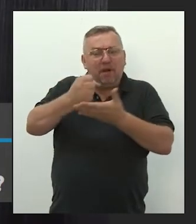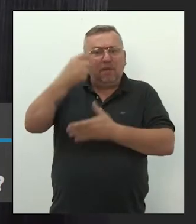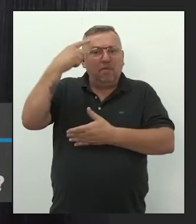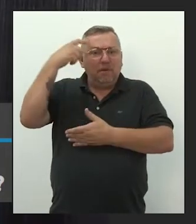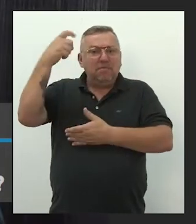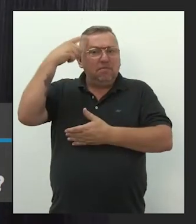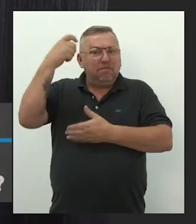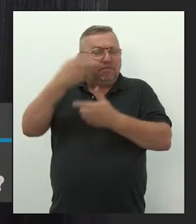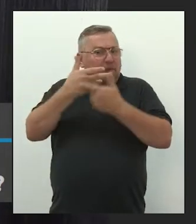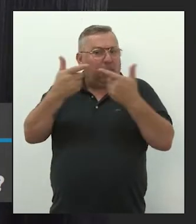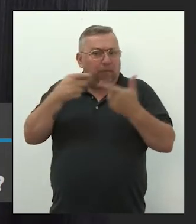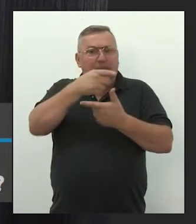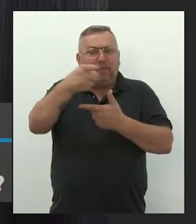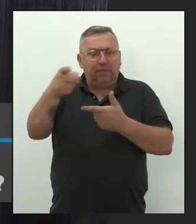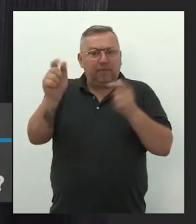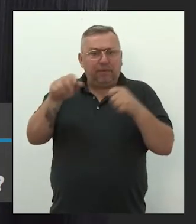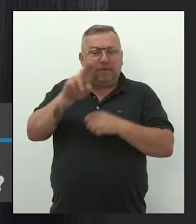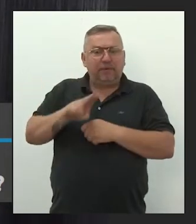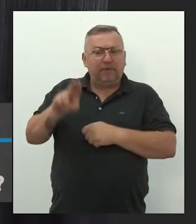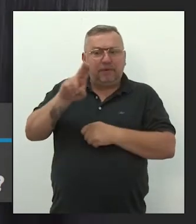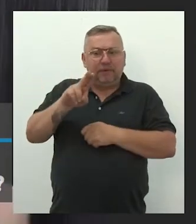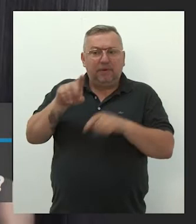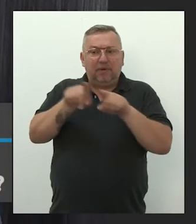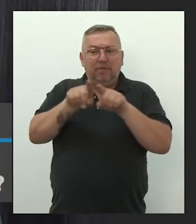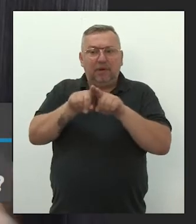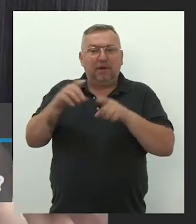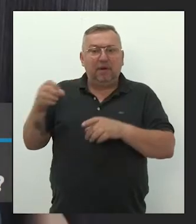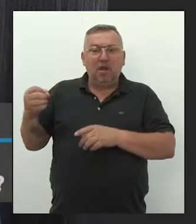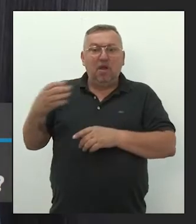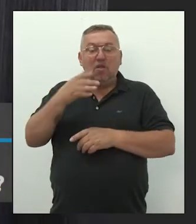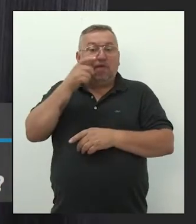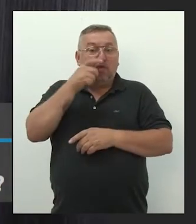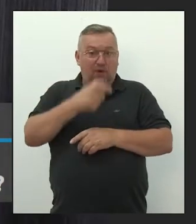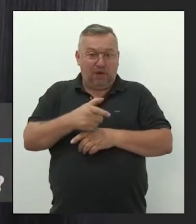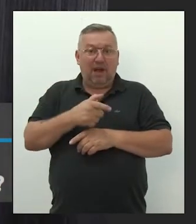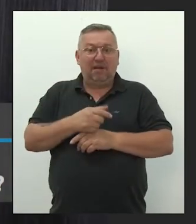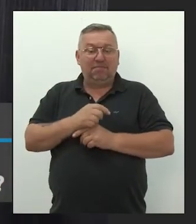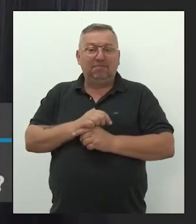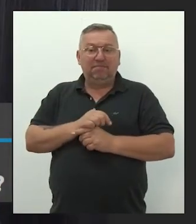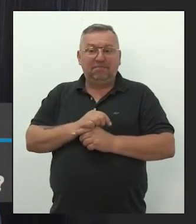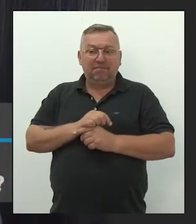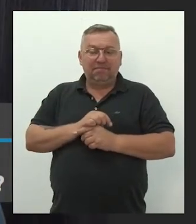coisas que despertem em vocês novos olhares para essas ideias.